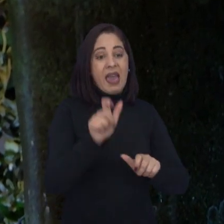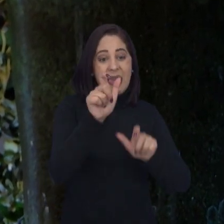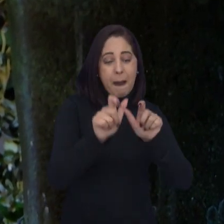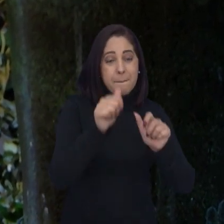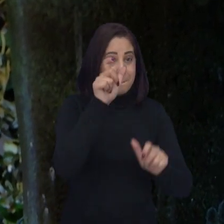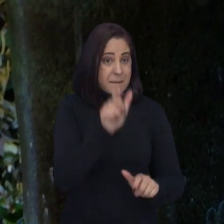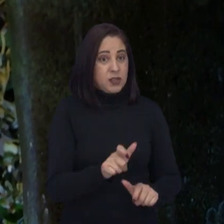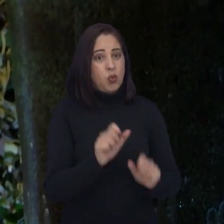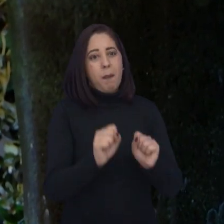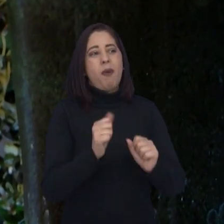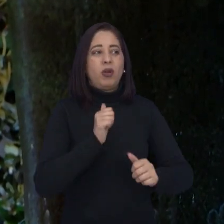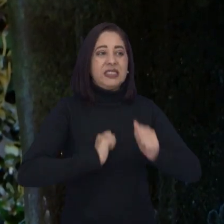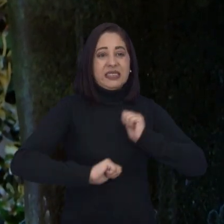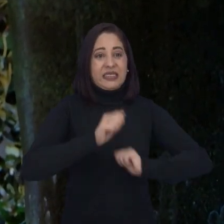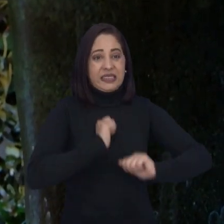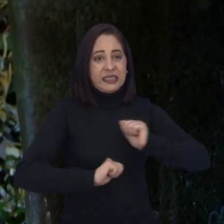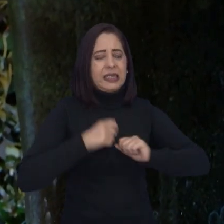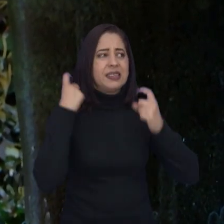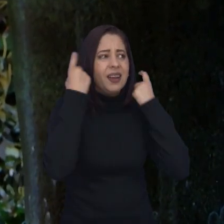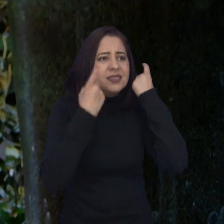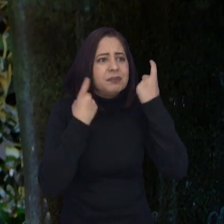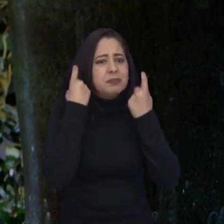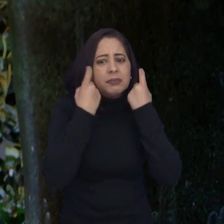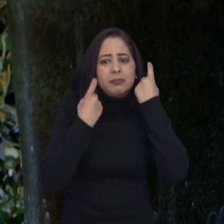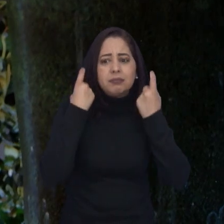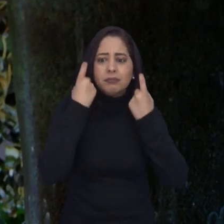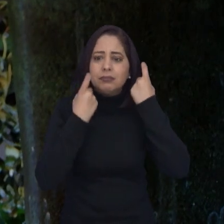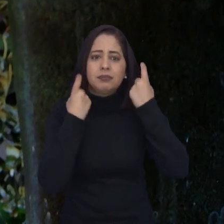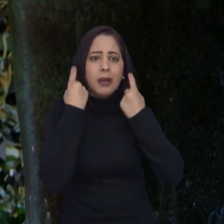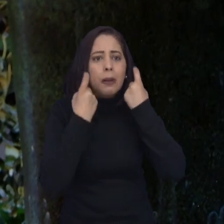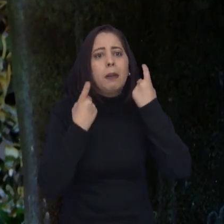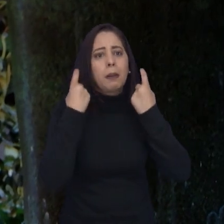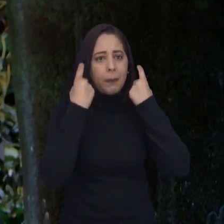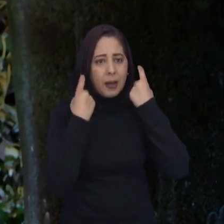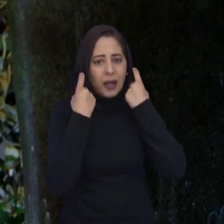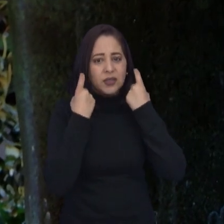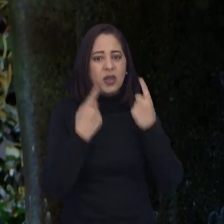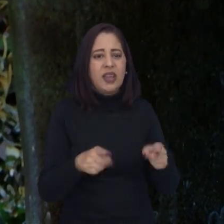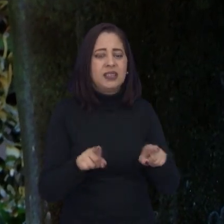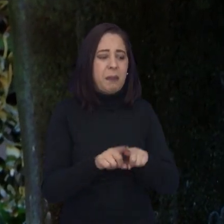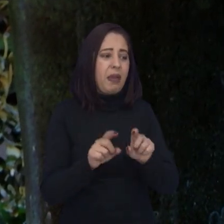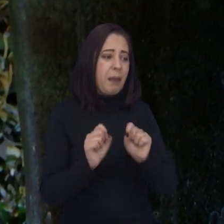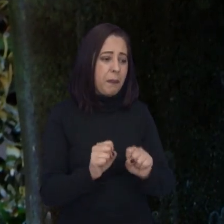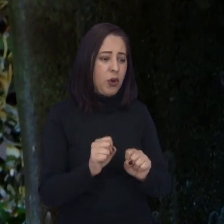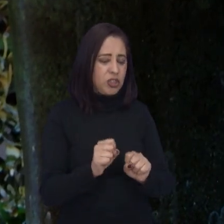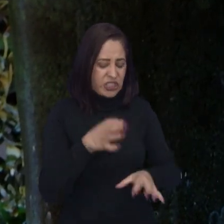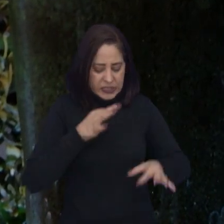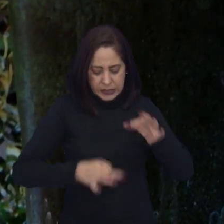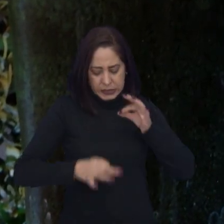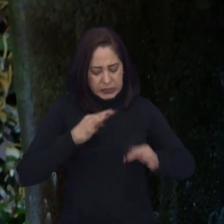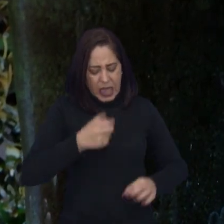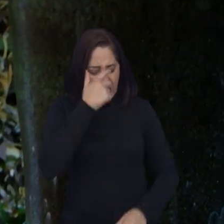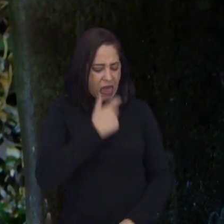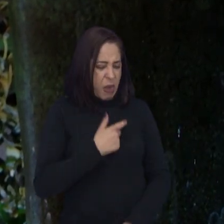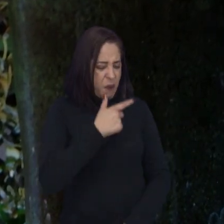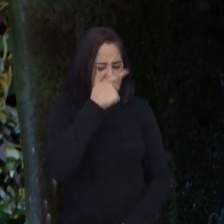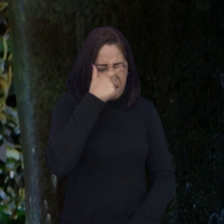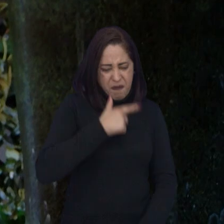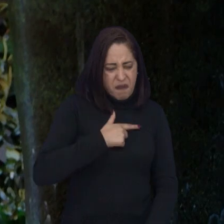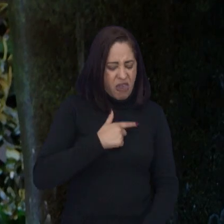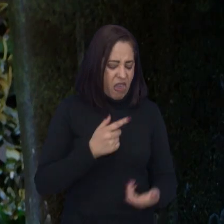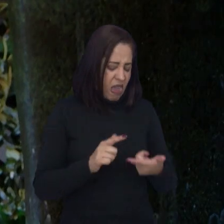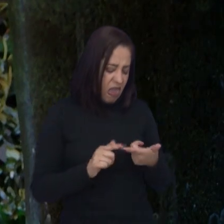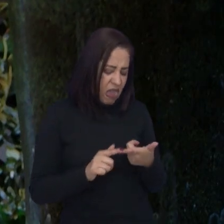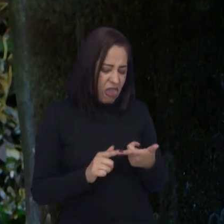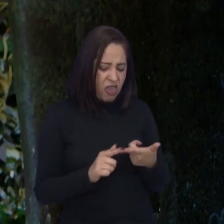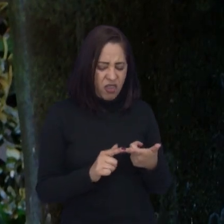ansiedade, preocupações excessivas, né? A pessoa também pode começar a se julgar muito e ter ali uma